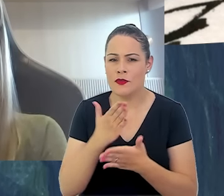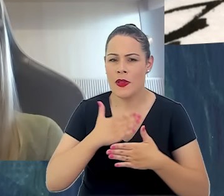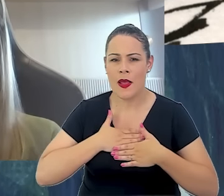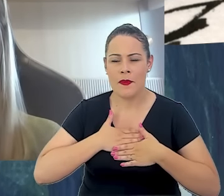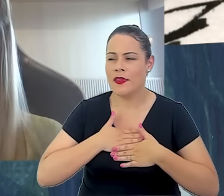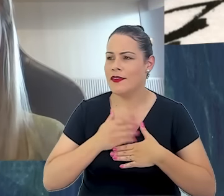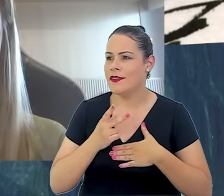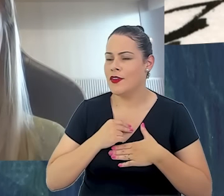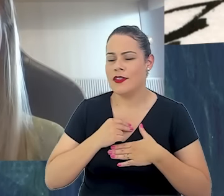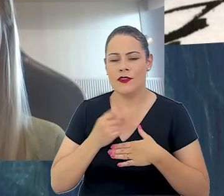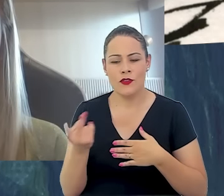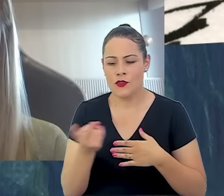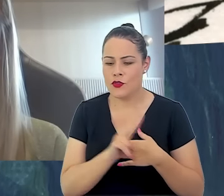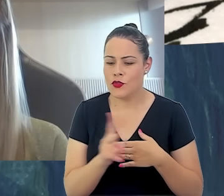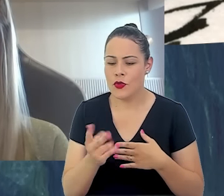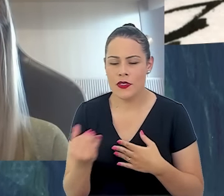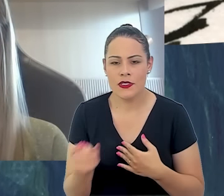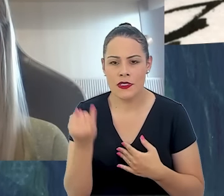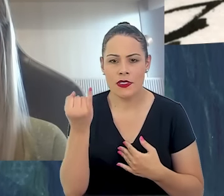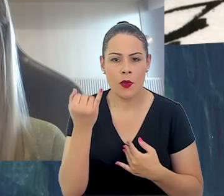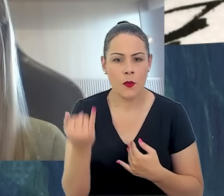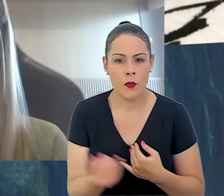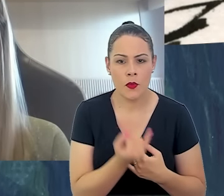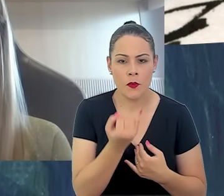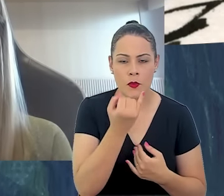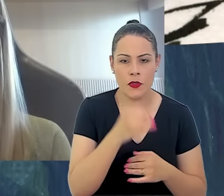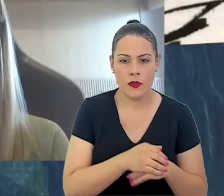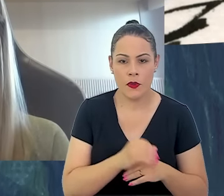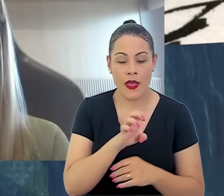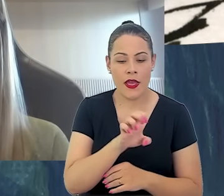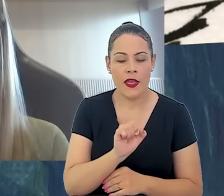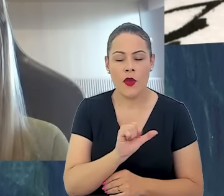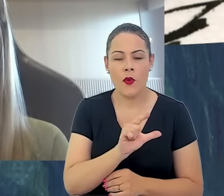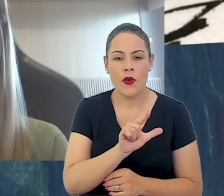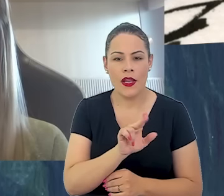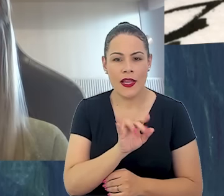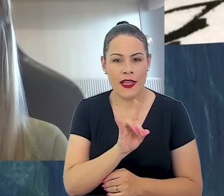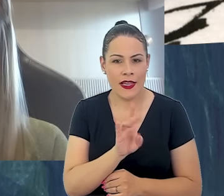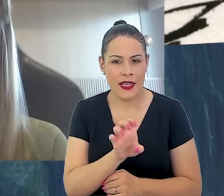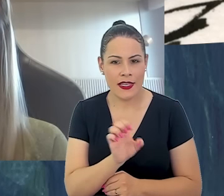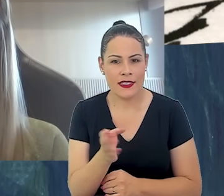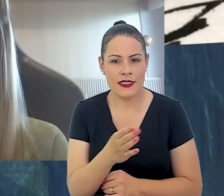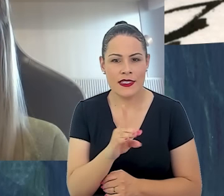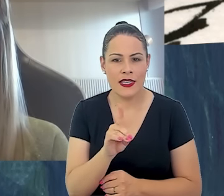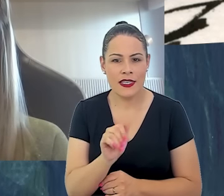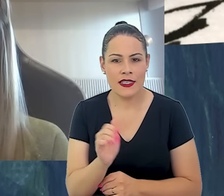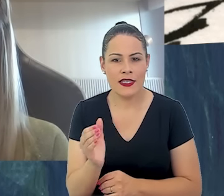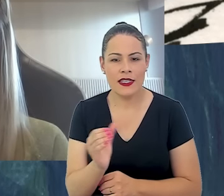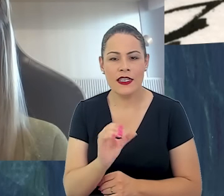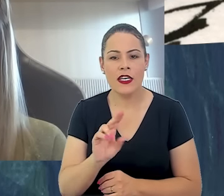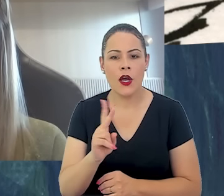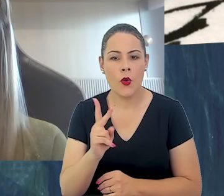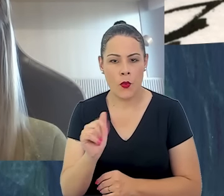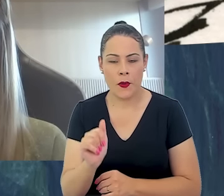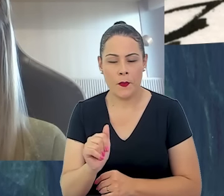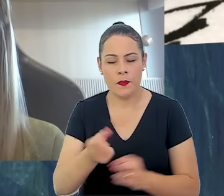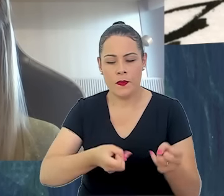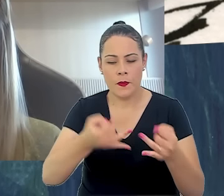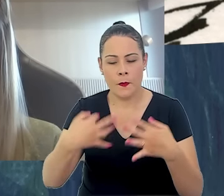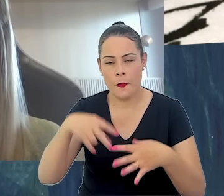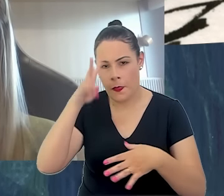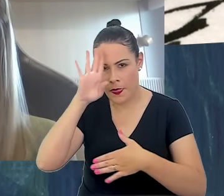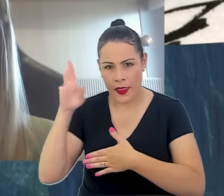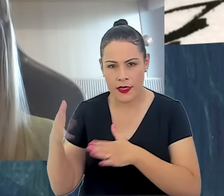mim são muito importantes, né? Euclides da Cunha, né? E quando ele conta a história